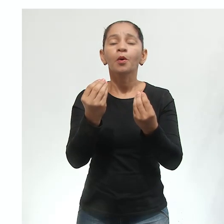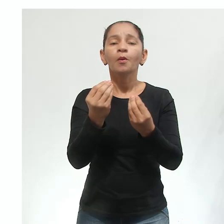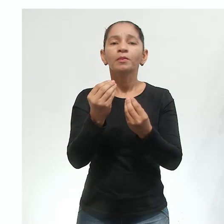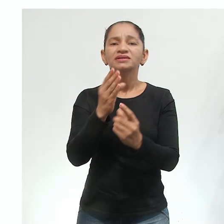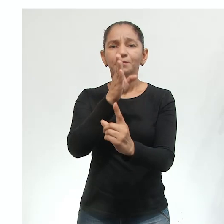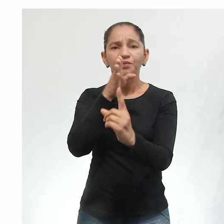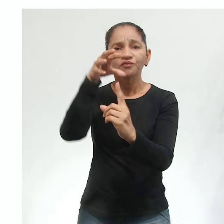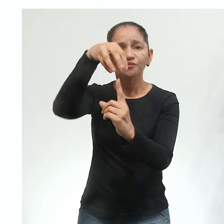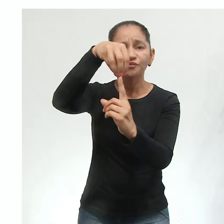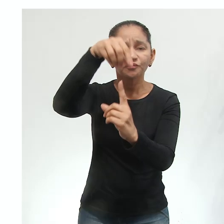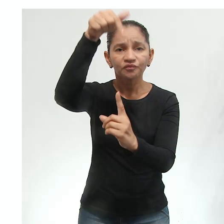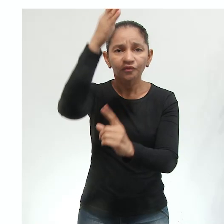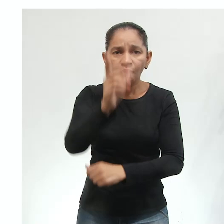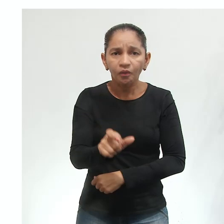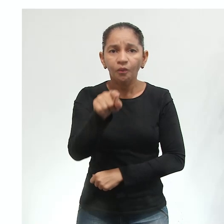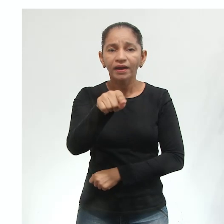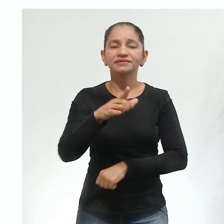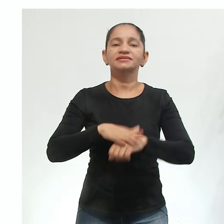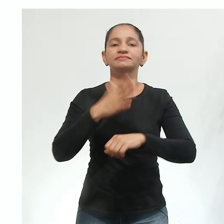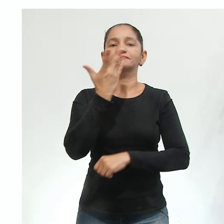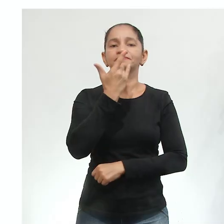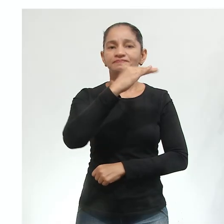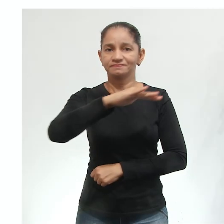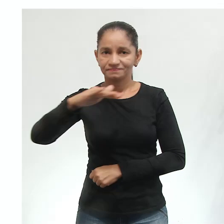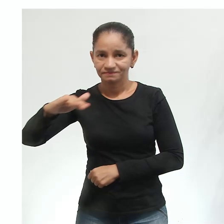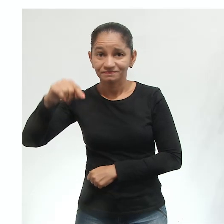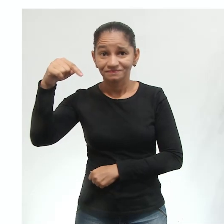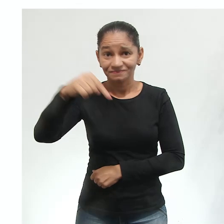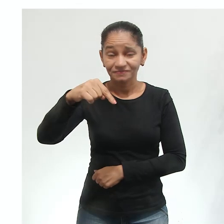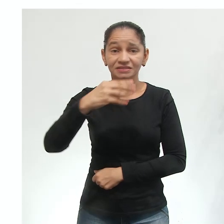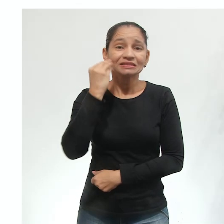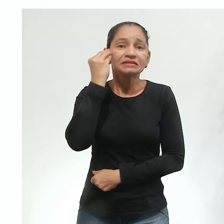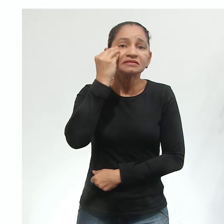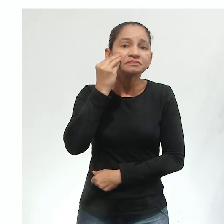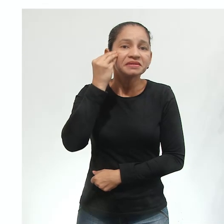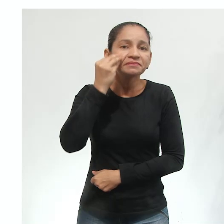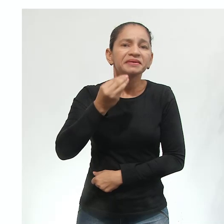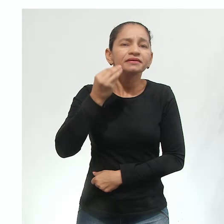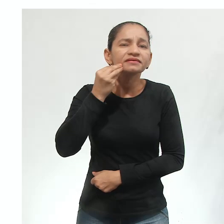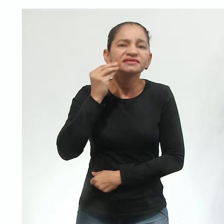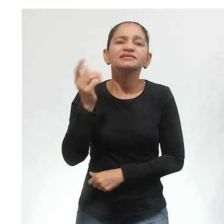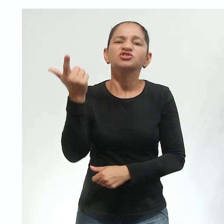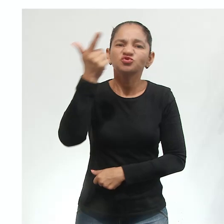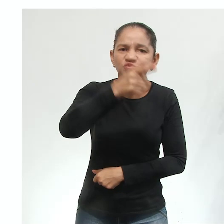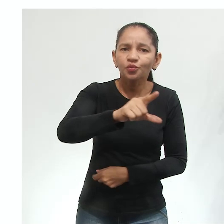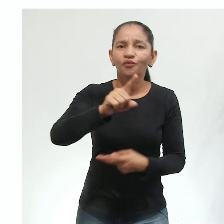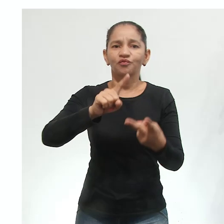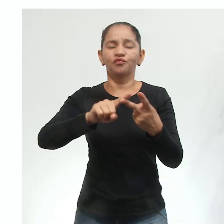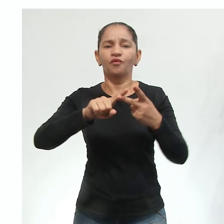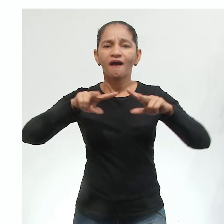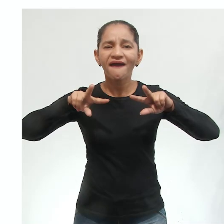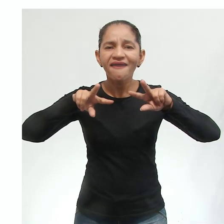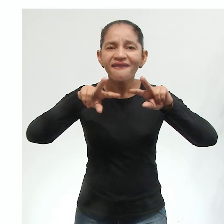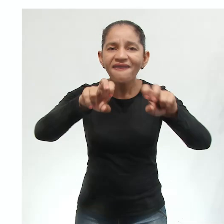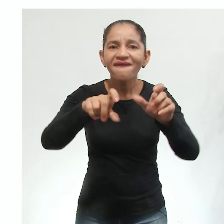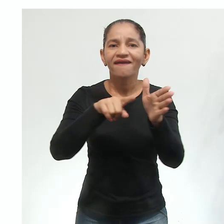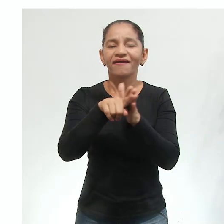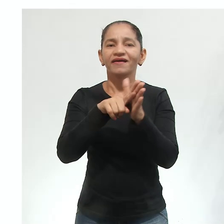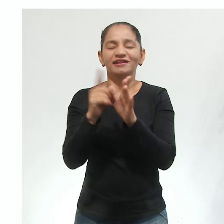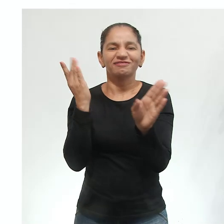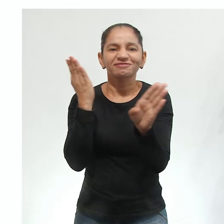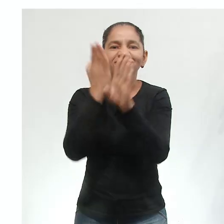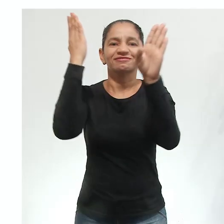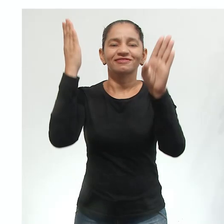centro, ou seja, criar ambientes que valorizem a experimentação, a descoberta e